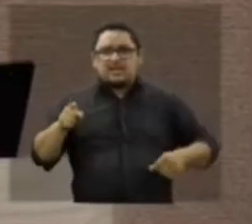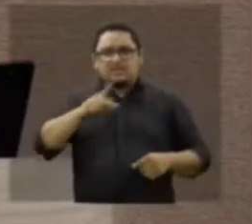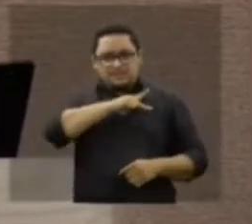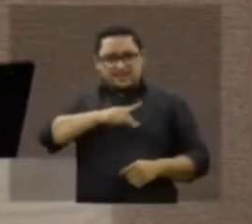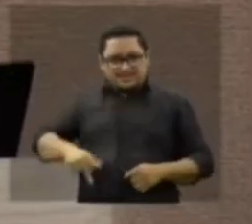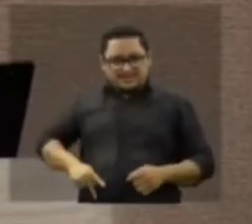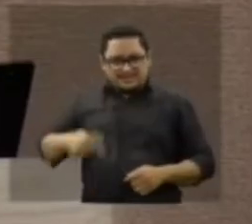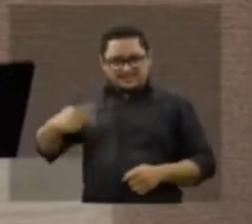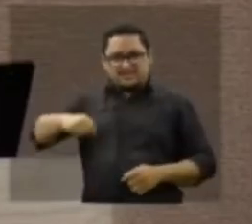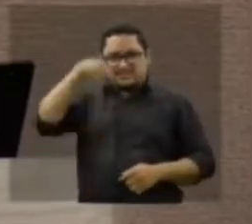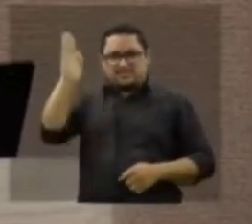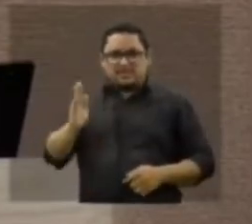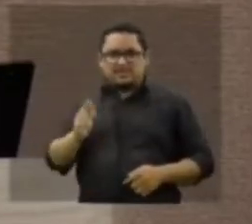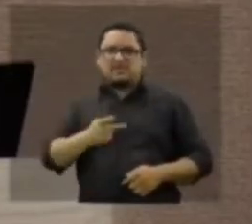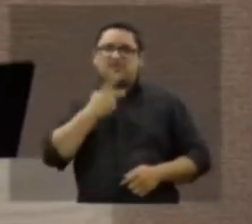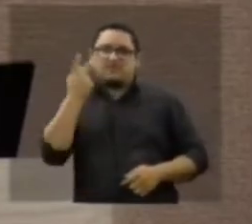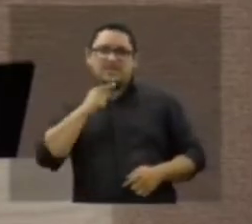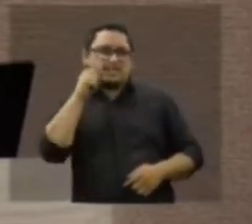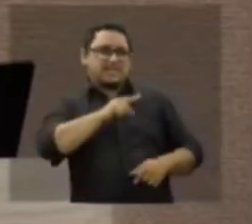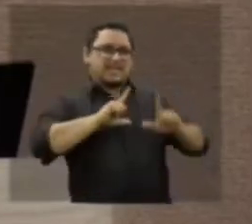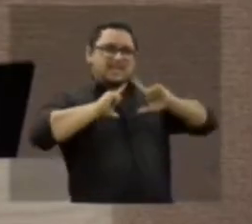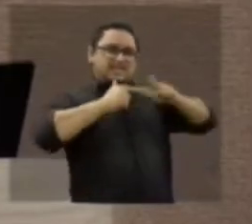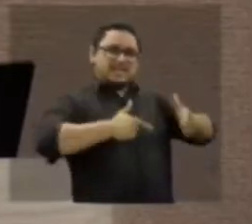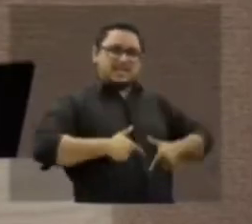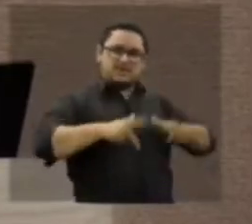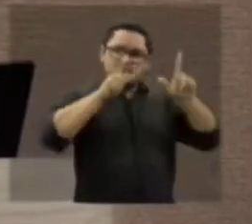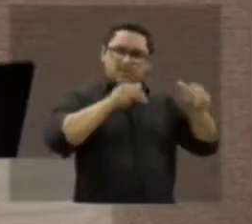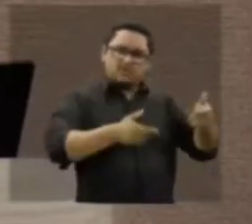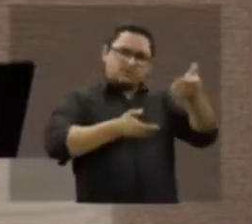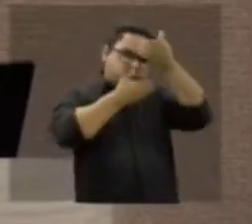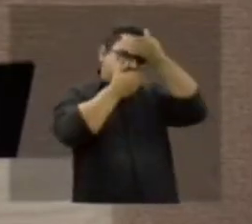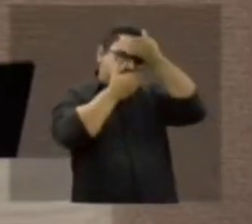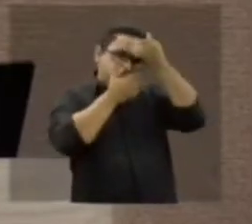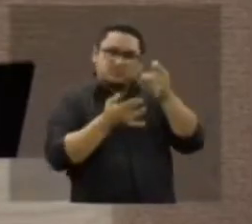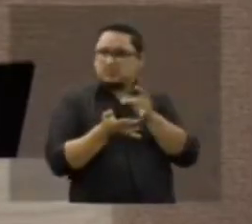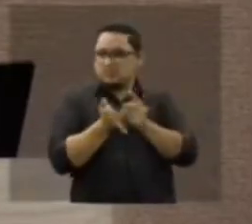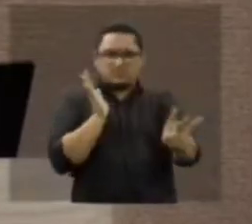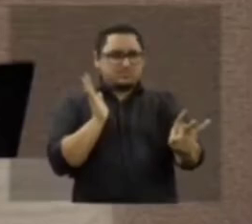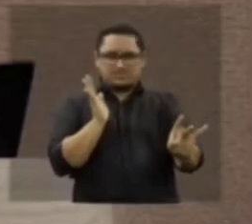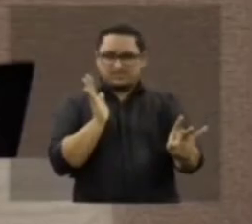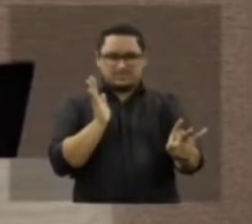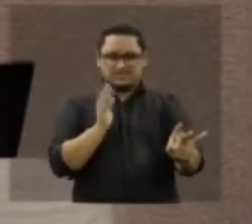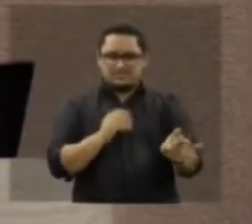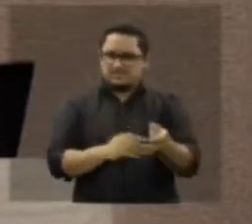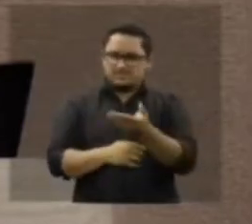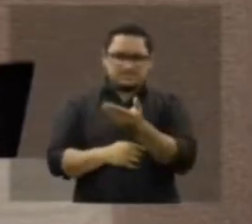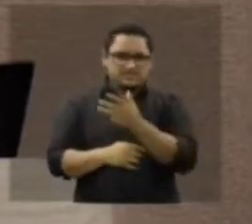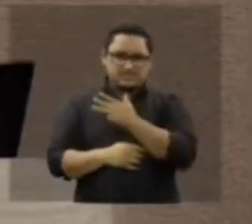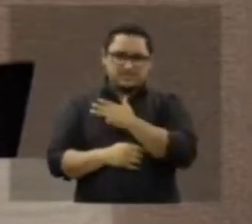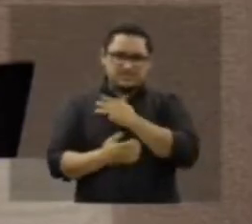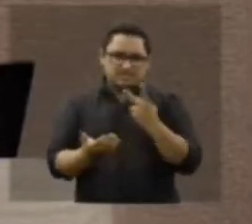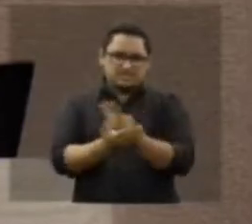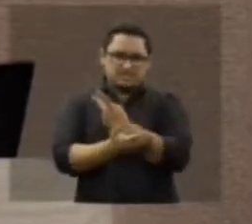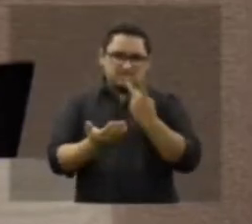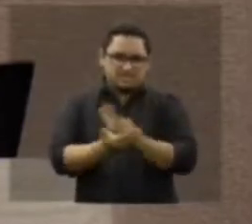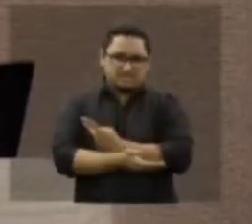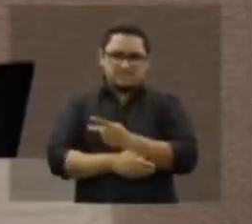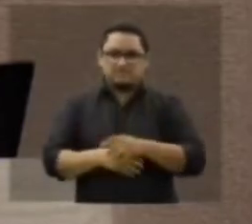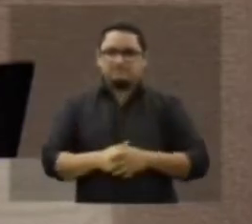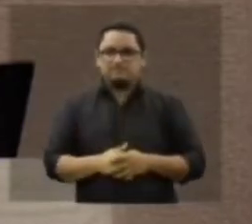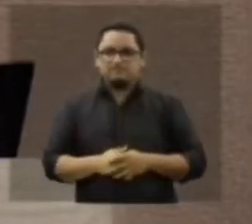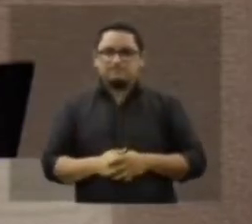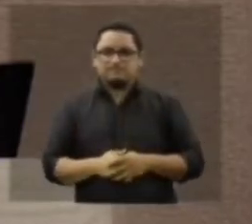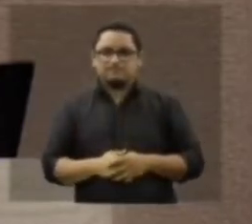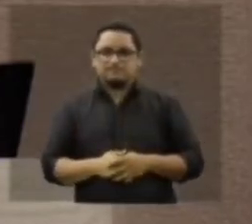ações de Israel contra o ramaz e Os horrores do holocaustos proferida pelo presidente Lula e seus assessores há poucas